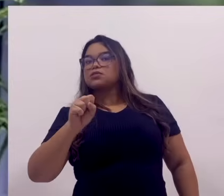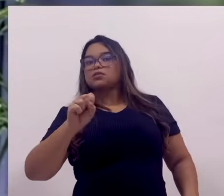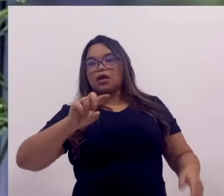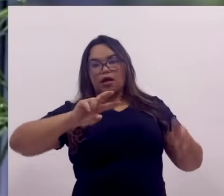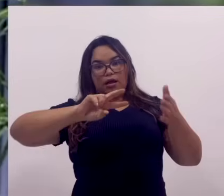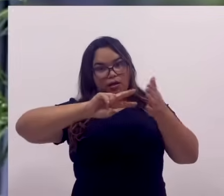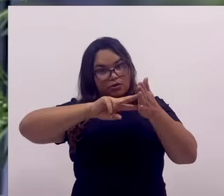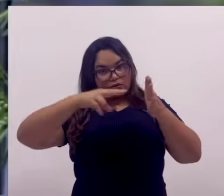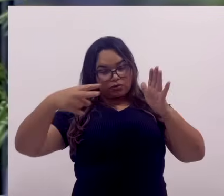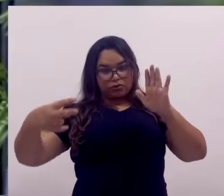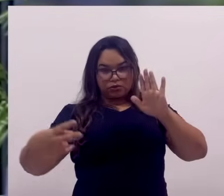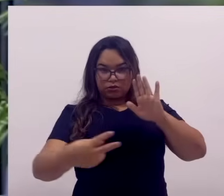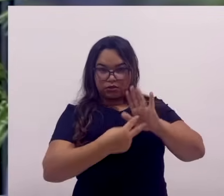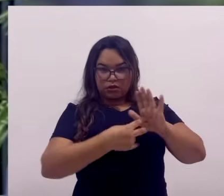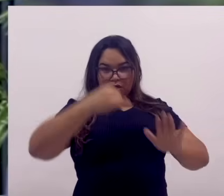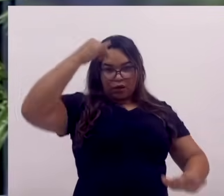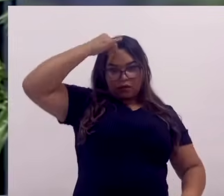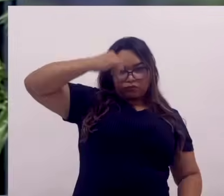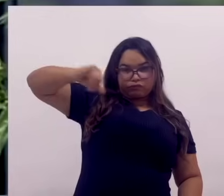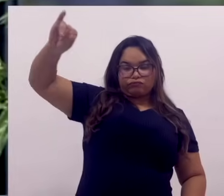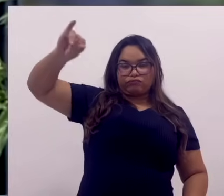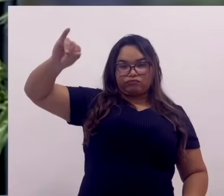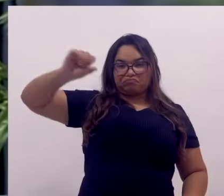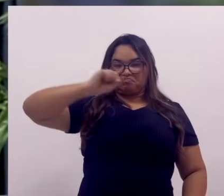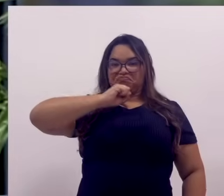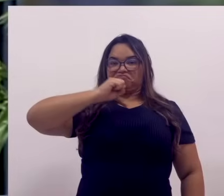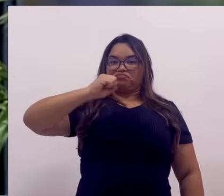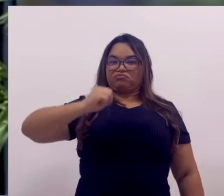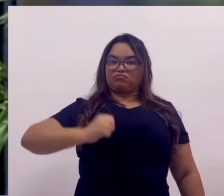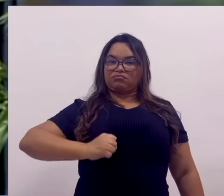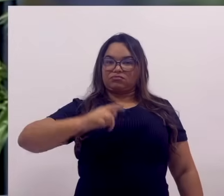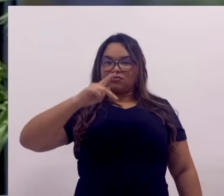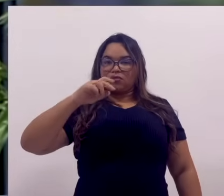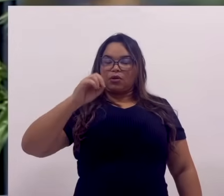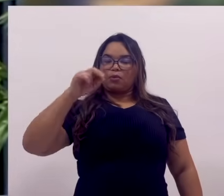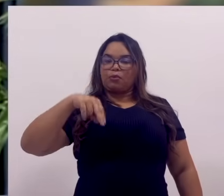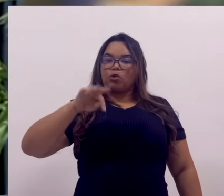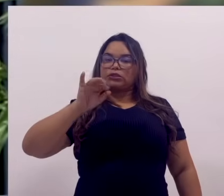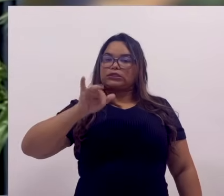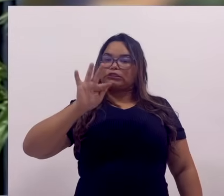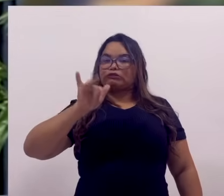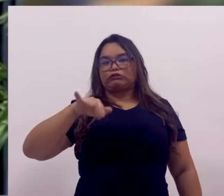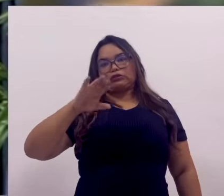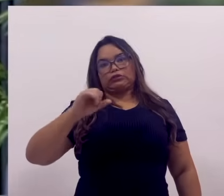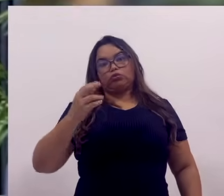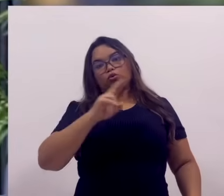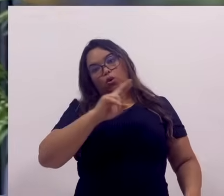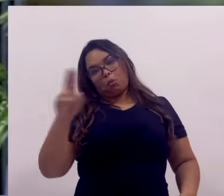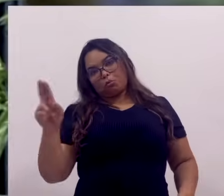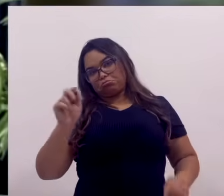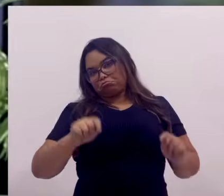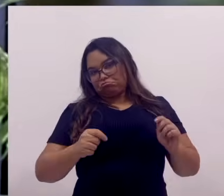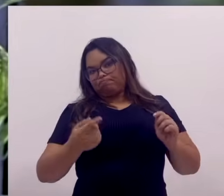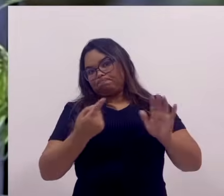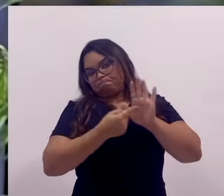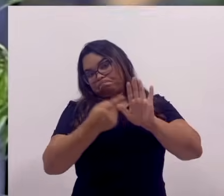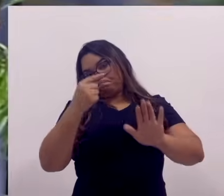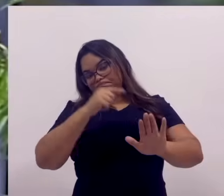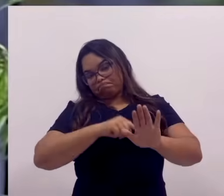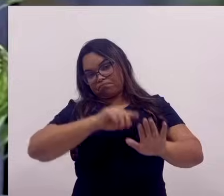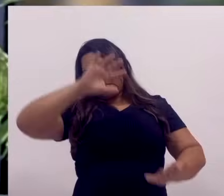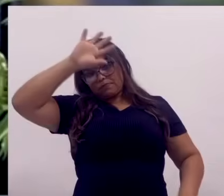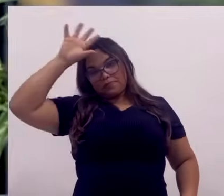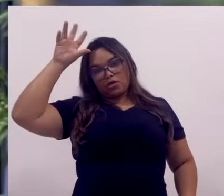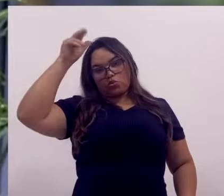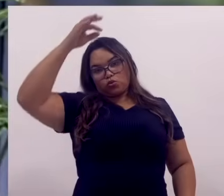antipontífice. Assim que o nome poderia ter um sentido espiritual. E significava esse